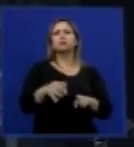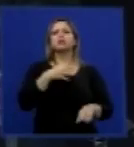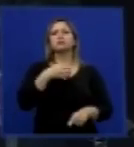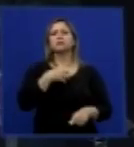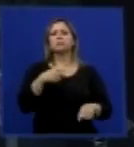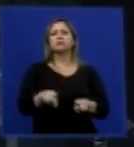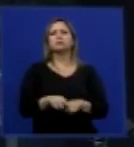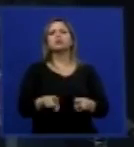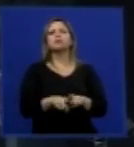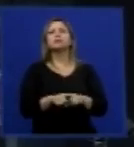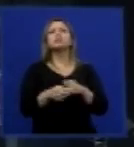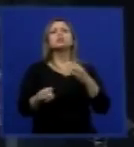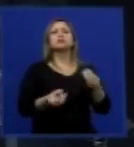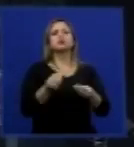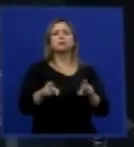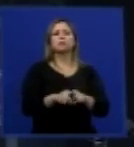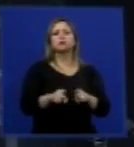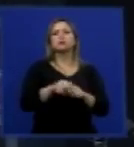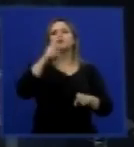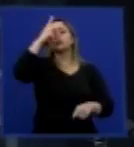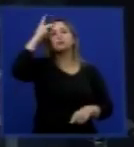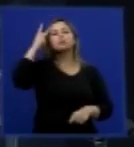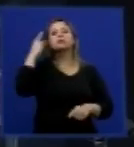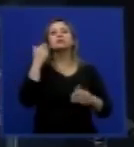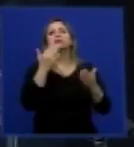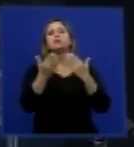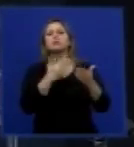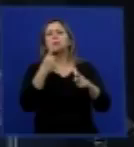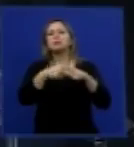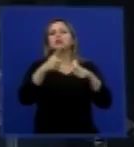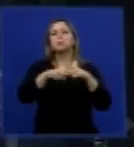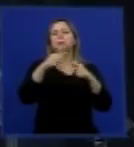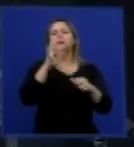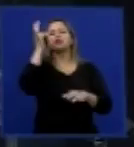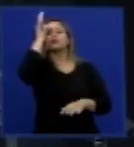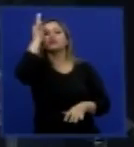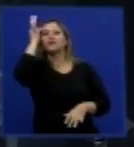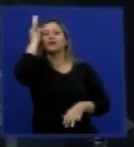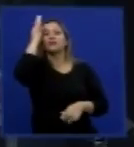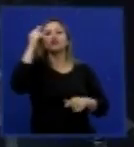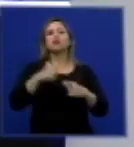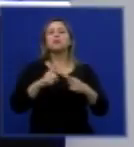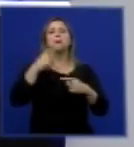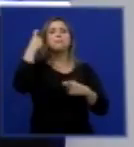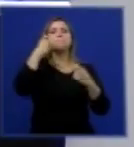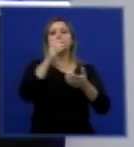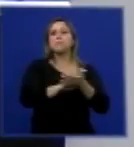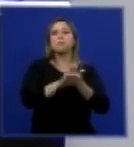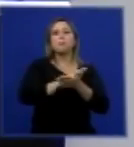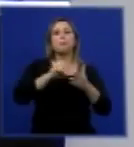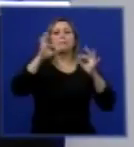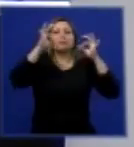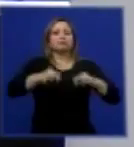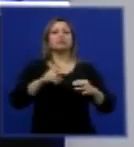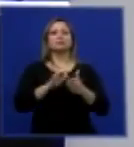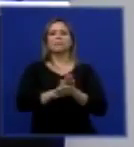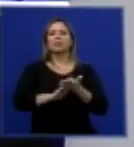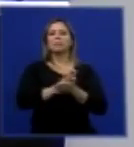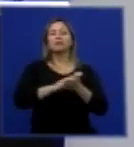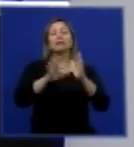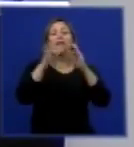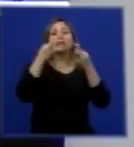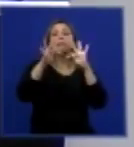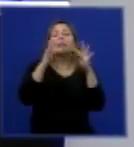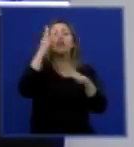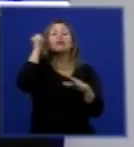sentimentalismo de Mitos de paradigmas e muito poucas vezes se analisam critérios objetivamente técnicos